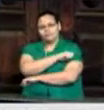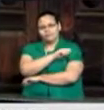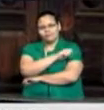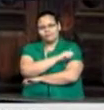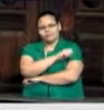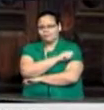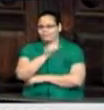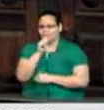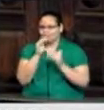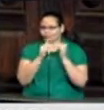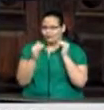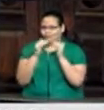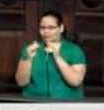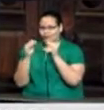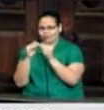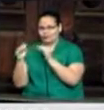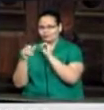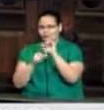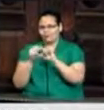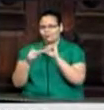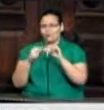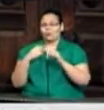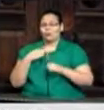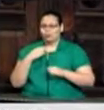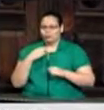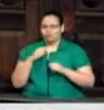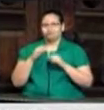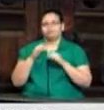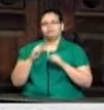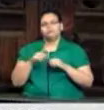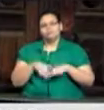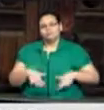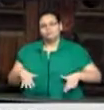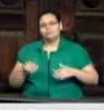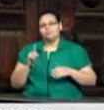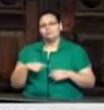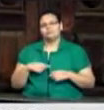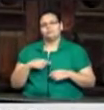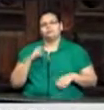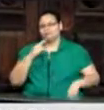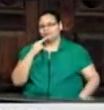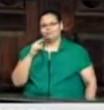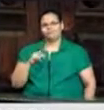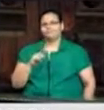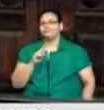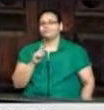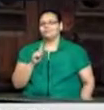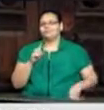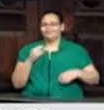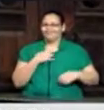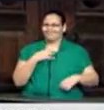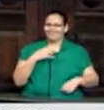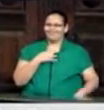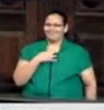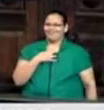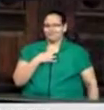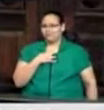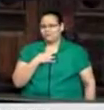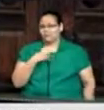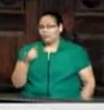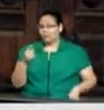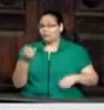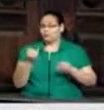que não concordam com a mudança do uniforme, e que por razões não se sentiram também confortáveis, segundo